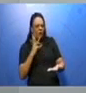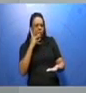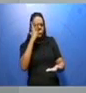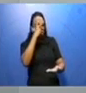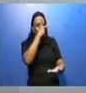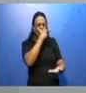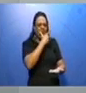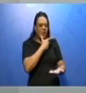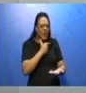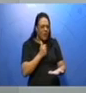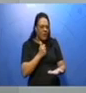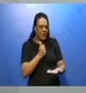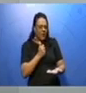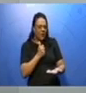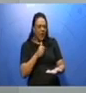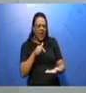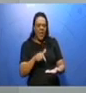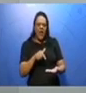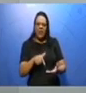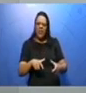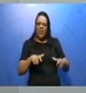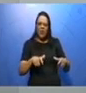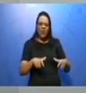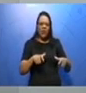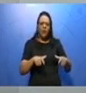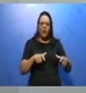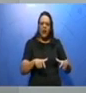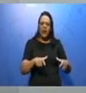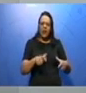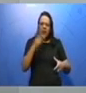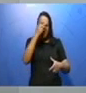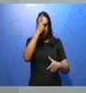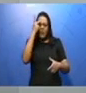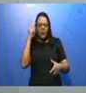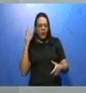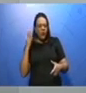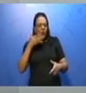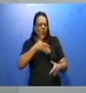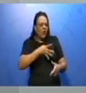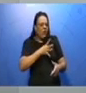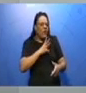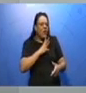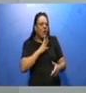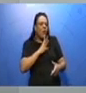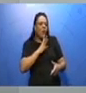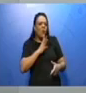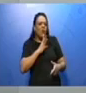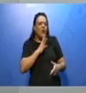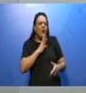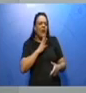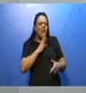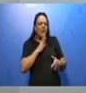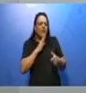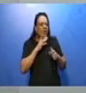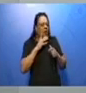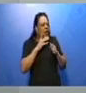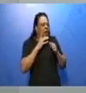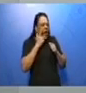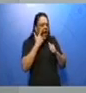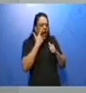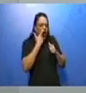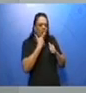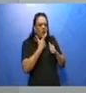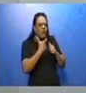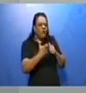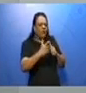fazem deste lugar um destino para tantos viajantes. Então, ele usa até uma linguagem poética nesse momento tão